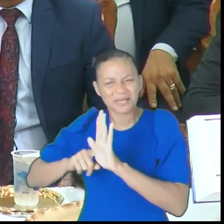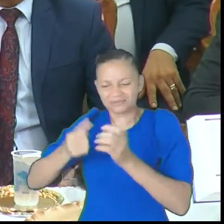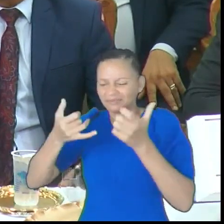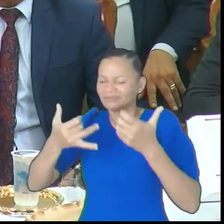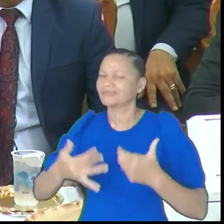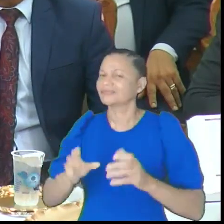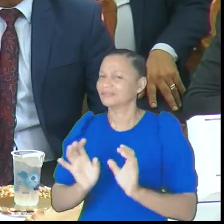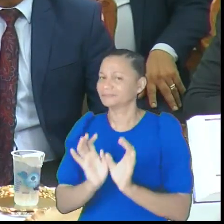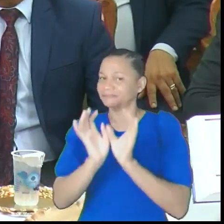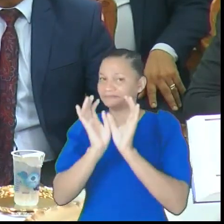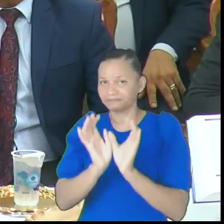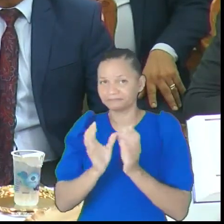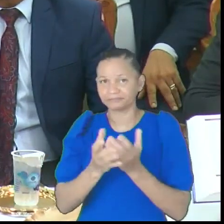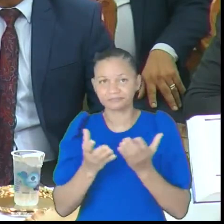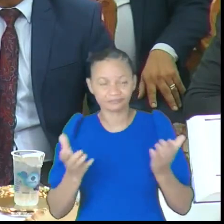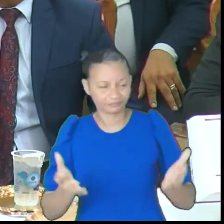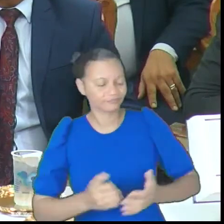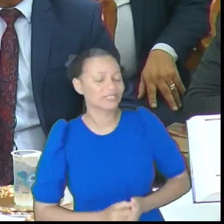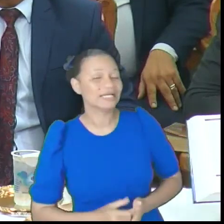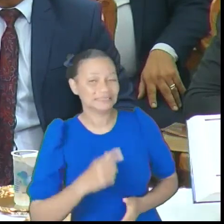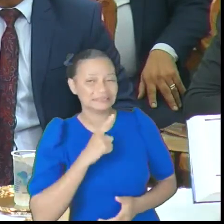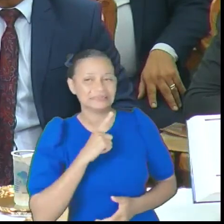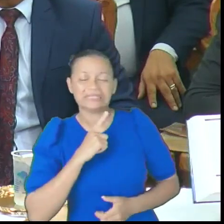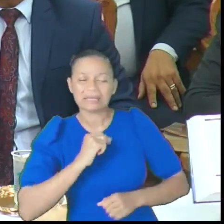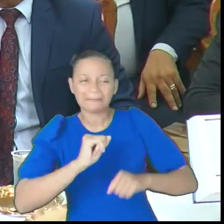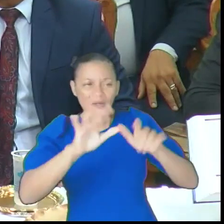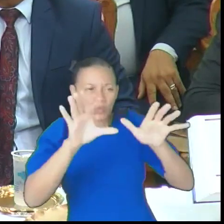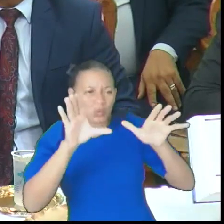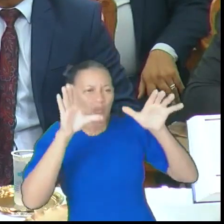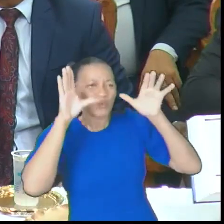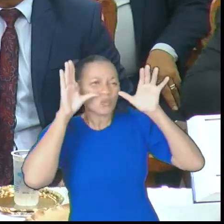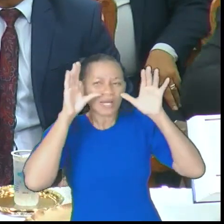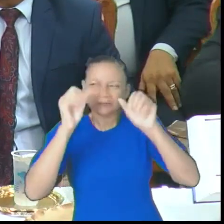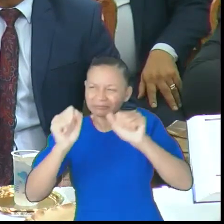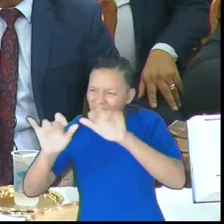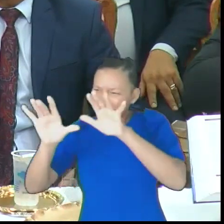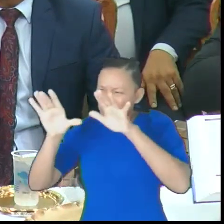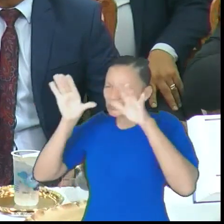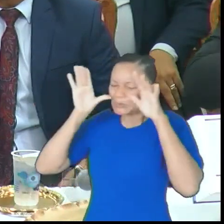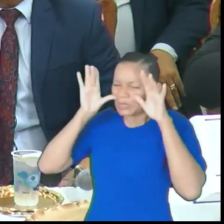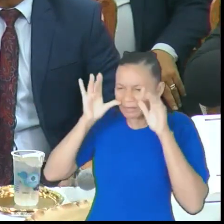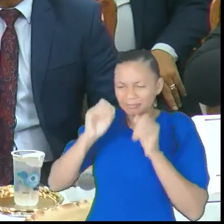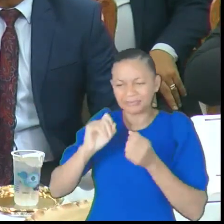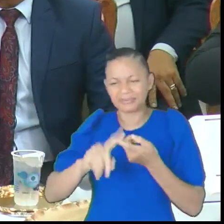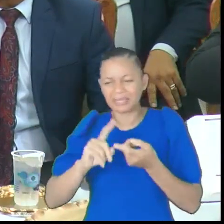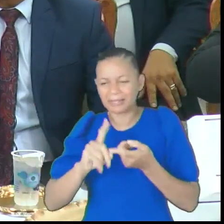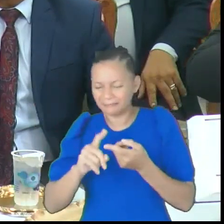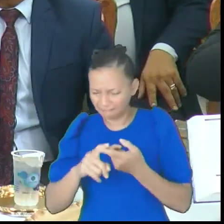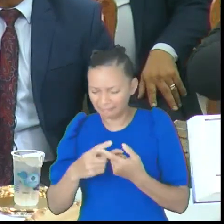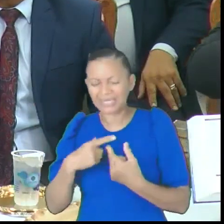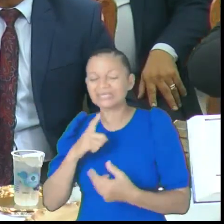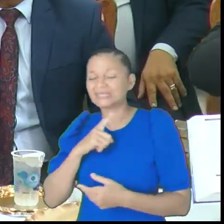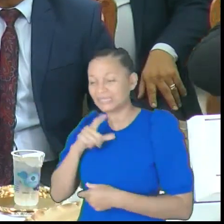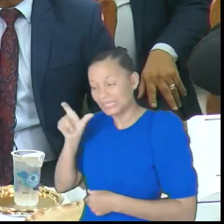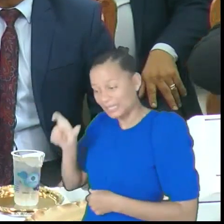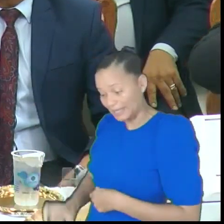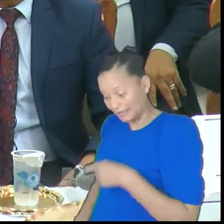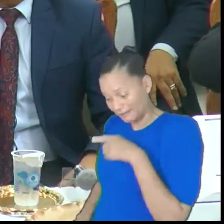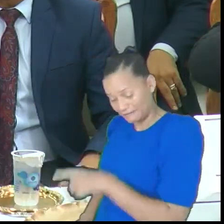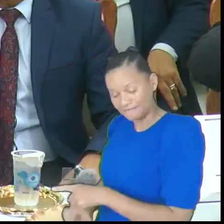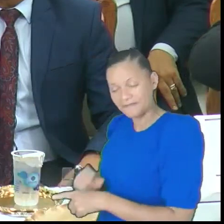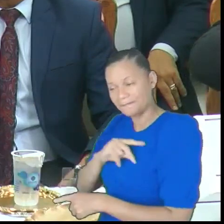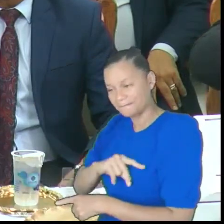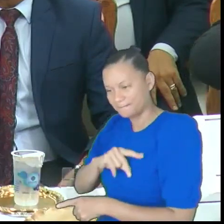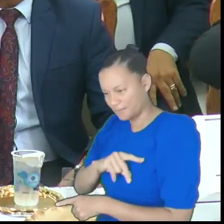Senhor. Dentre tantas visões e dentre tantos olhares que o apóstolo Paulo chama